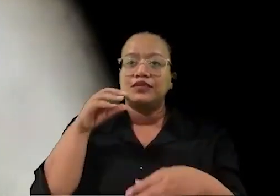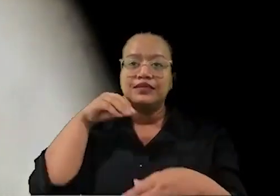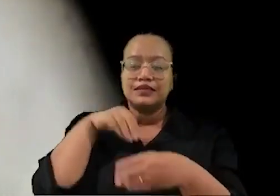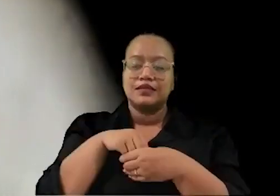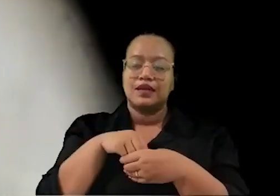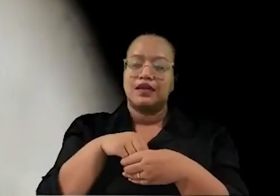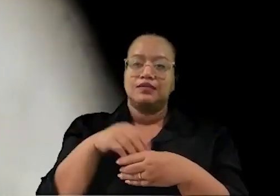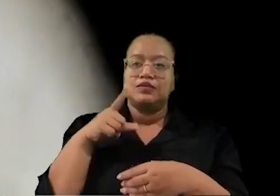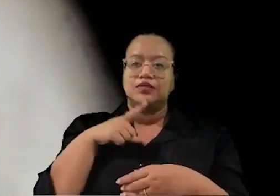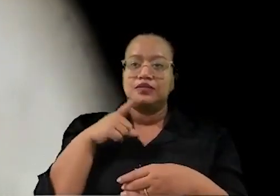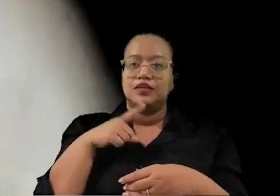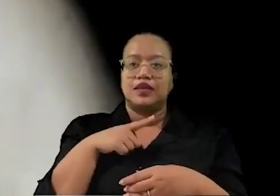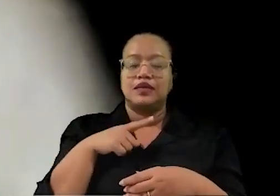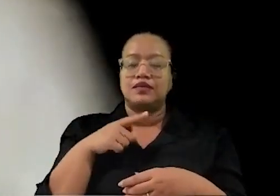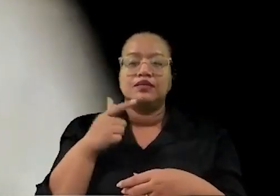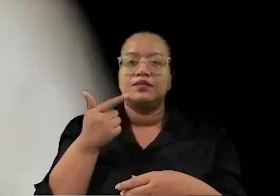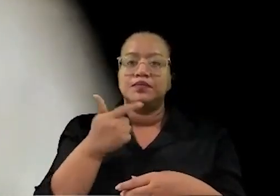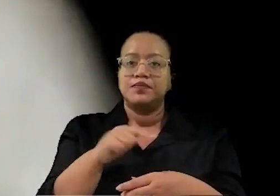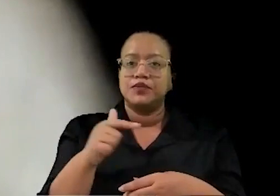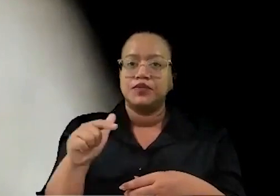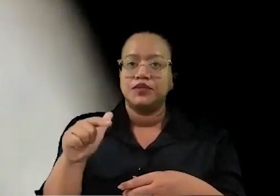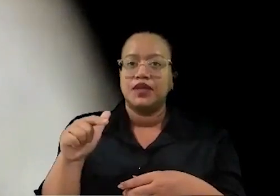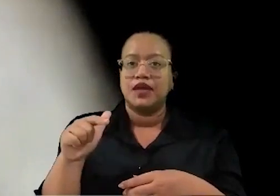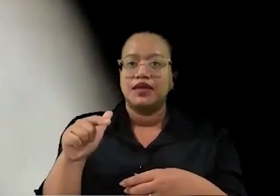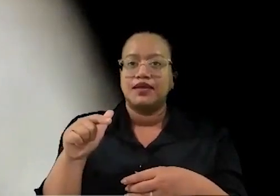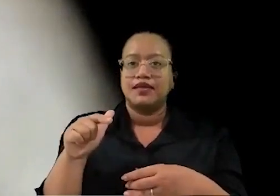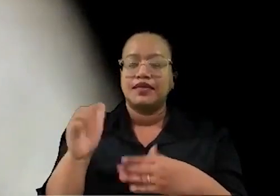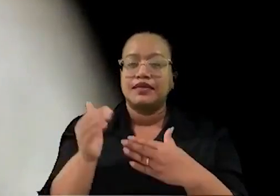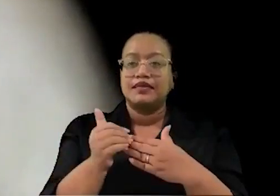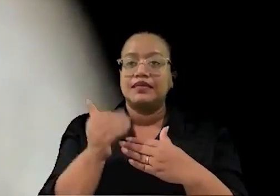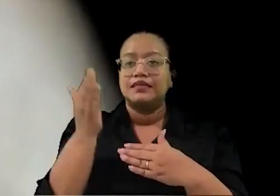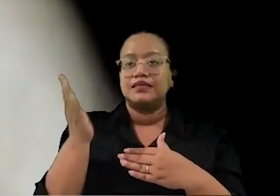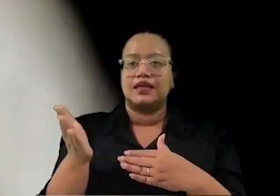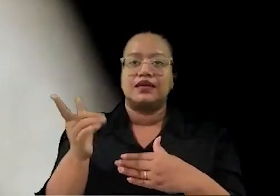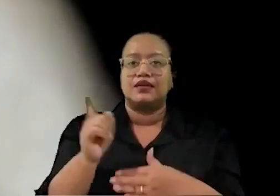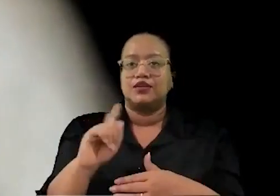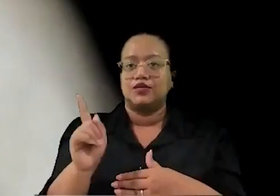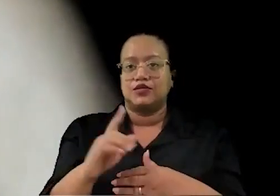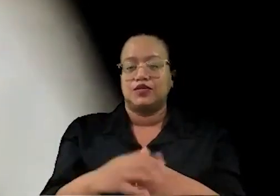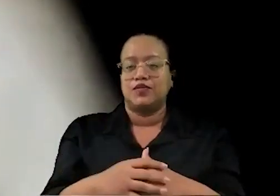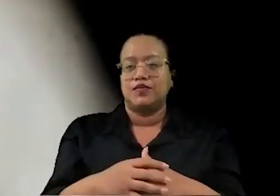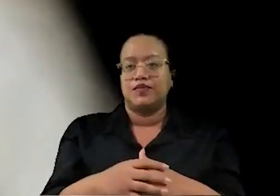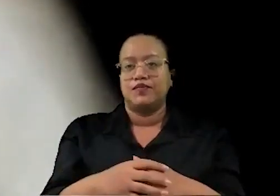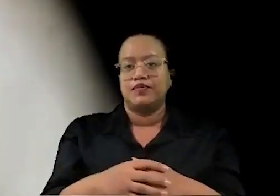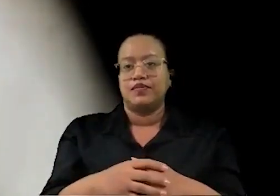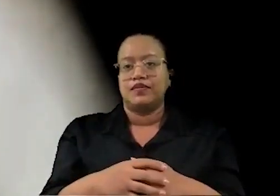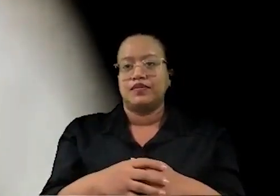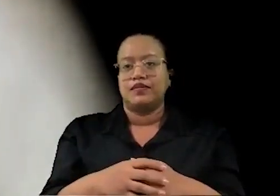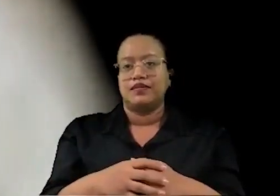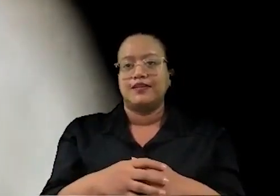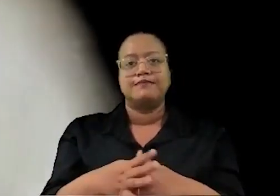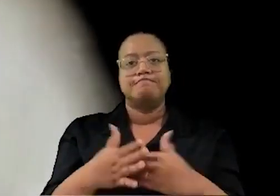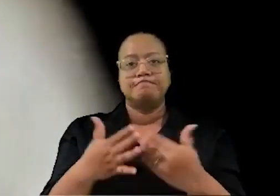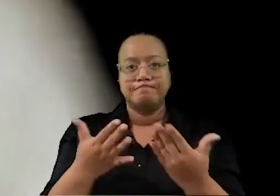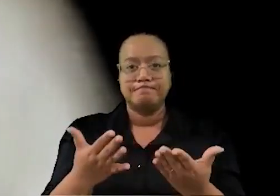externo. Então, talvez a gente vê aí, né, o Caio aí, que é o nosso expert em